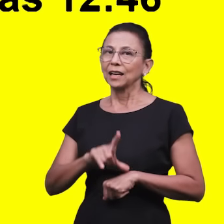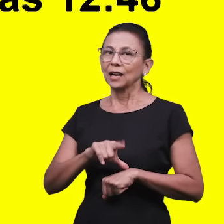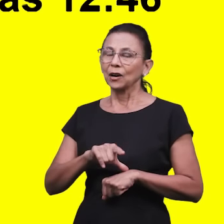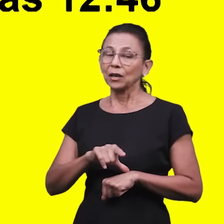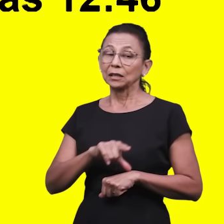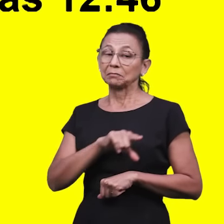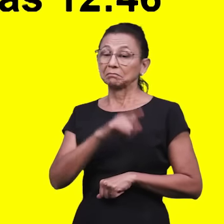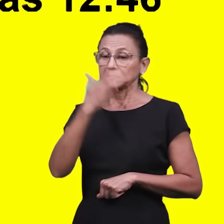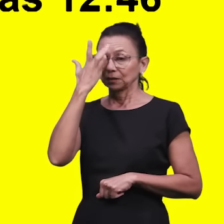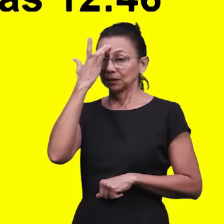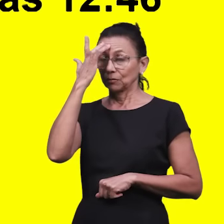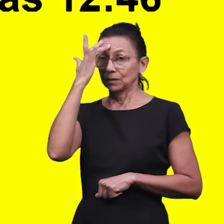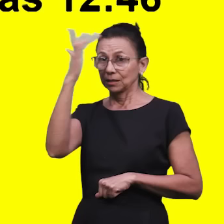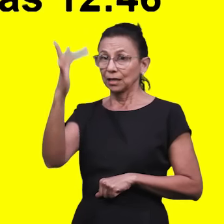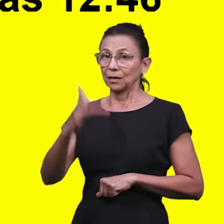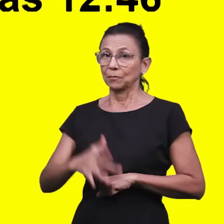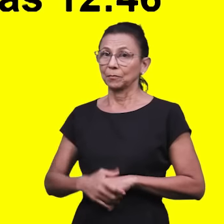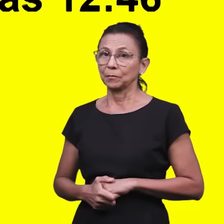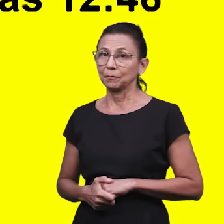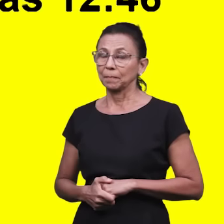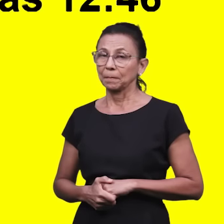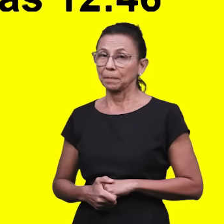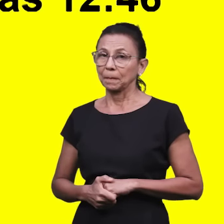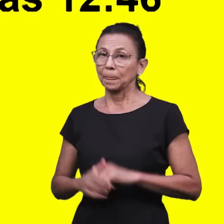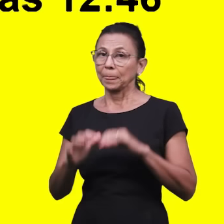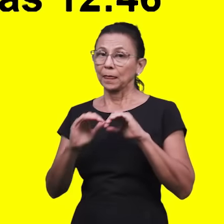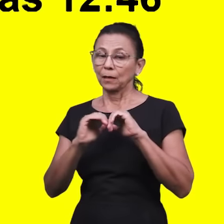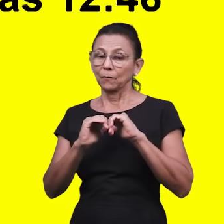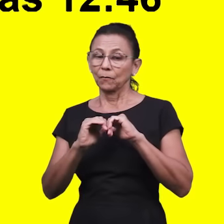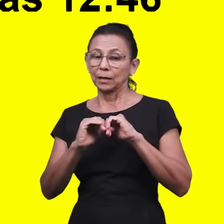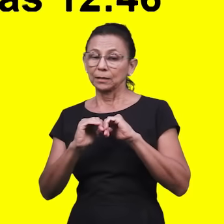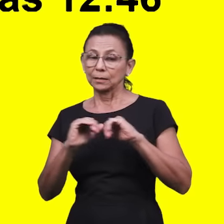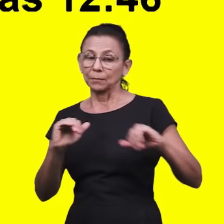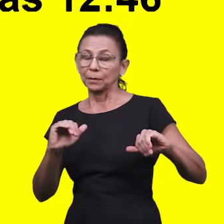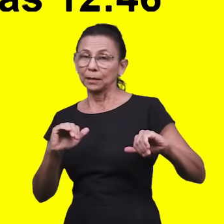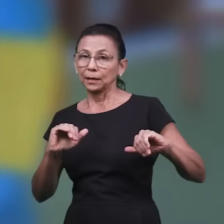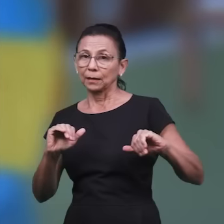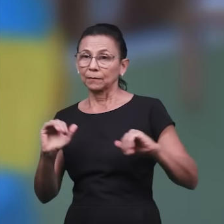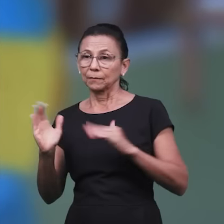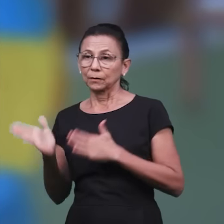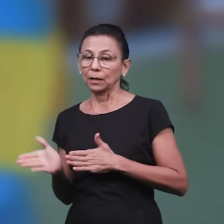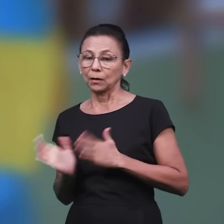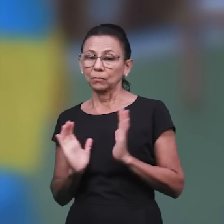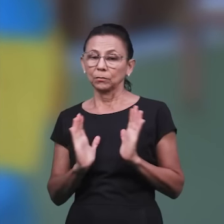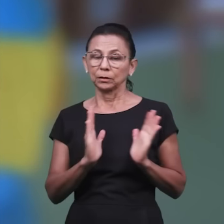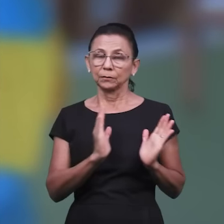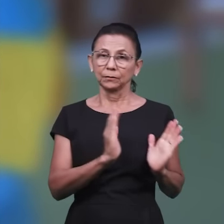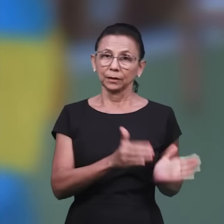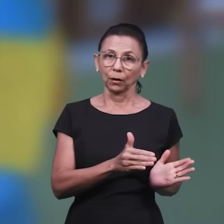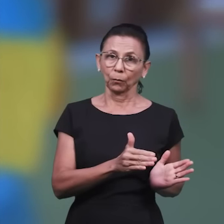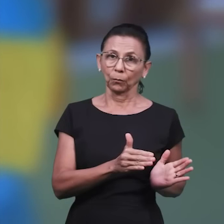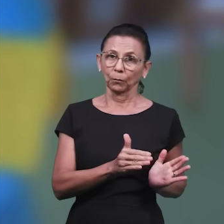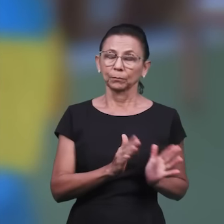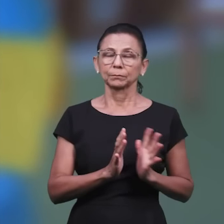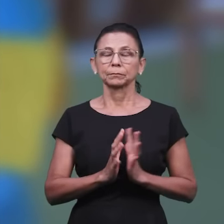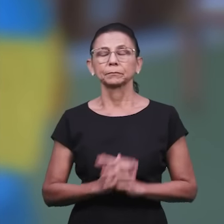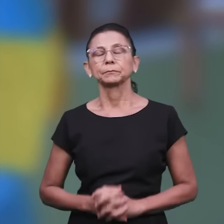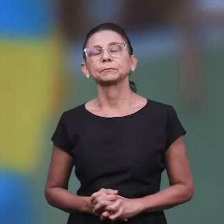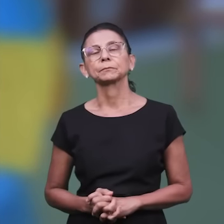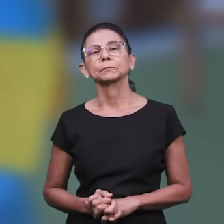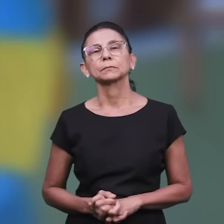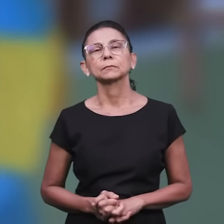infiéis. Lucas, capítulo 12, versículo 46. A palavra de Deus nos